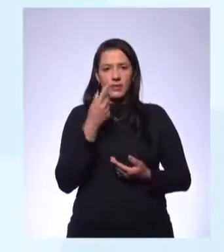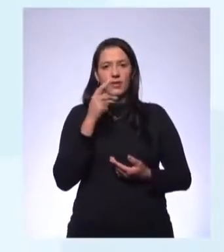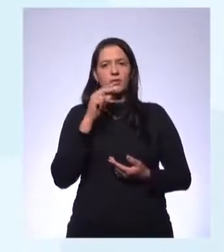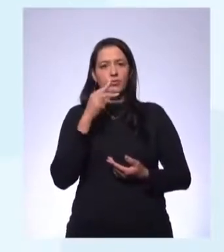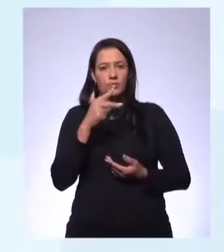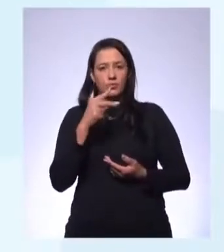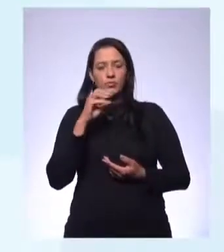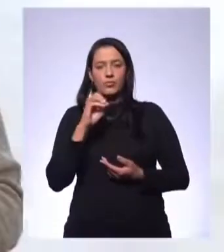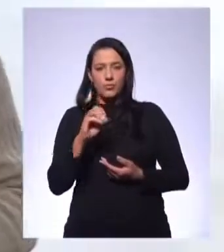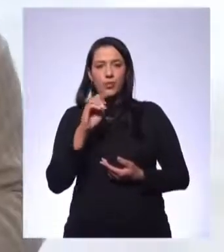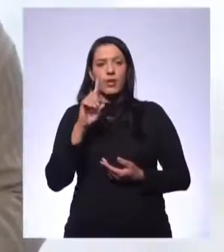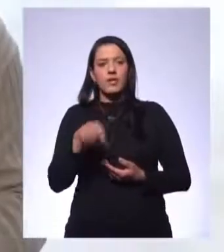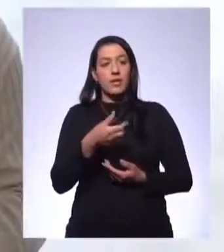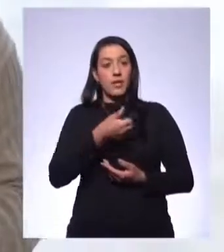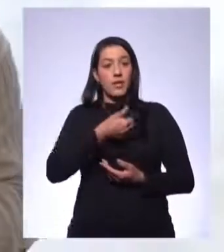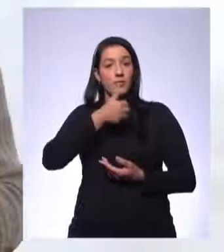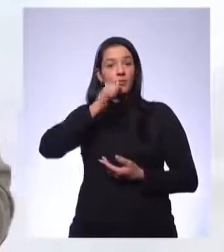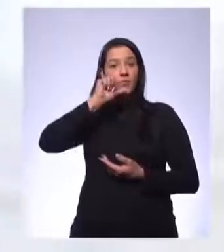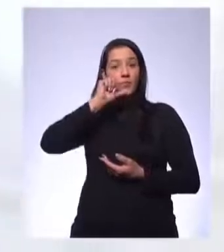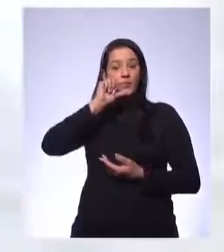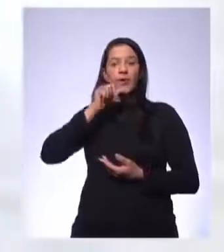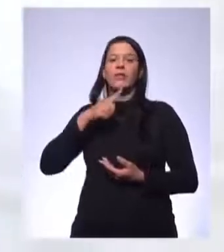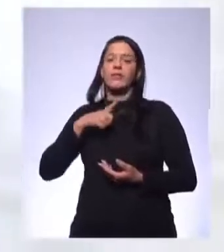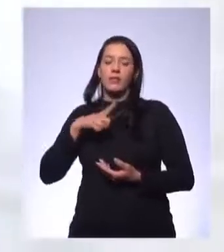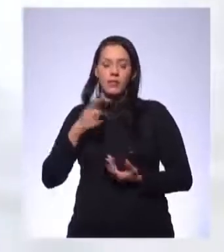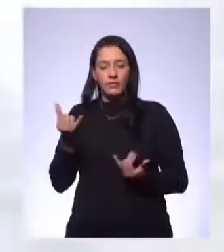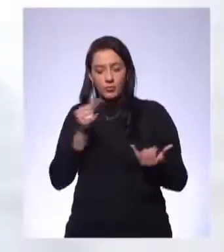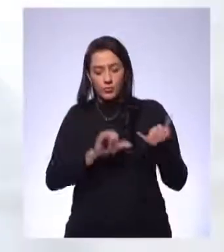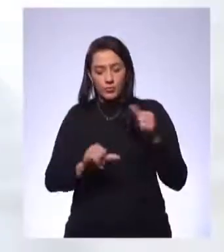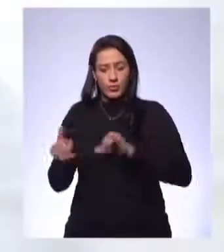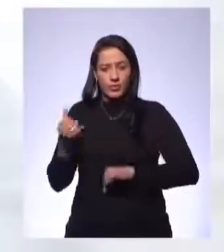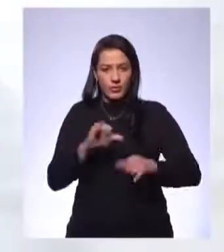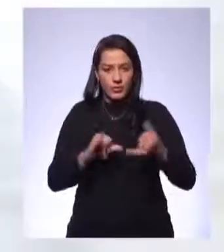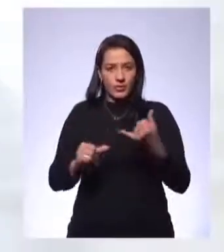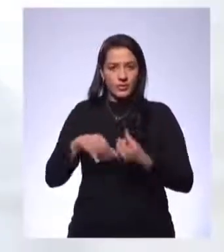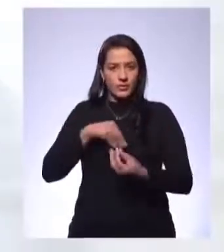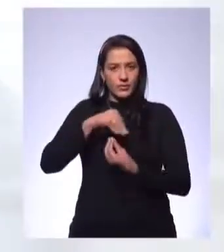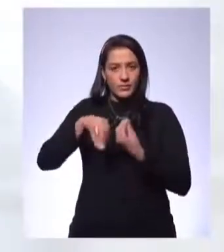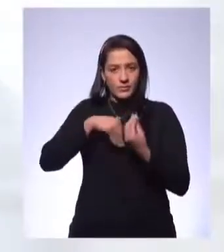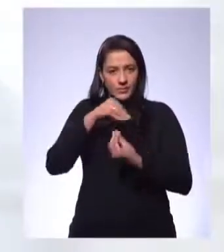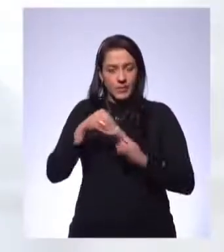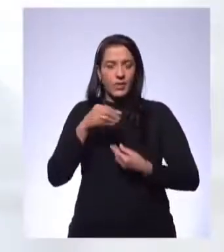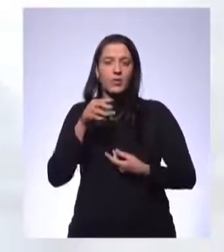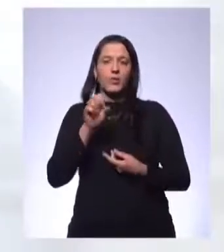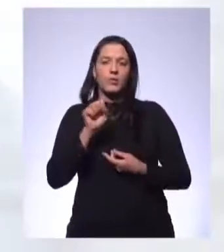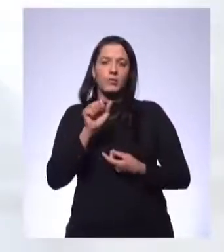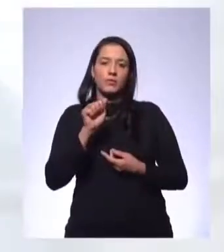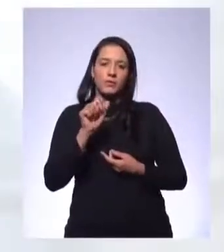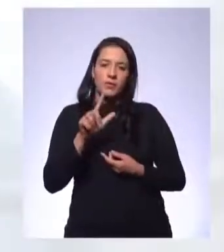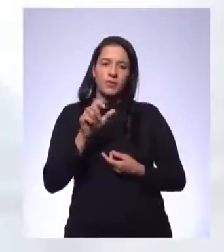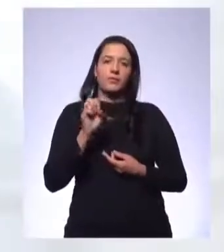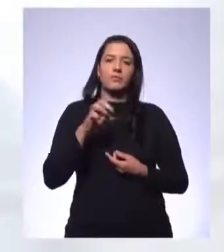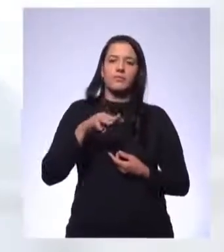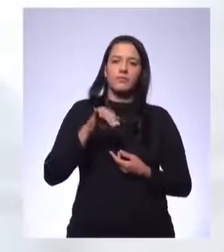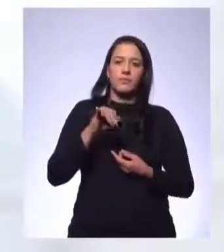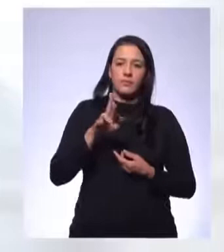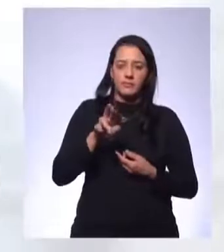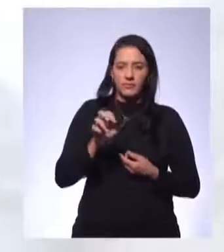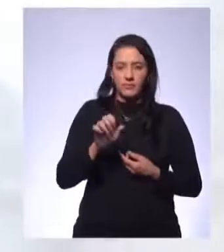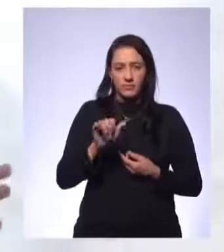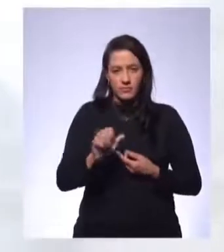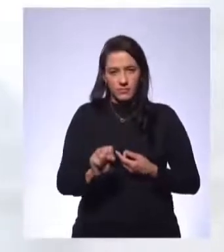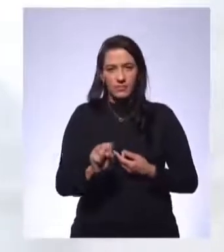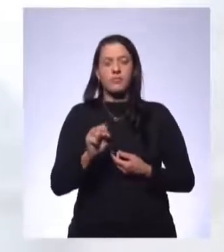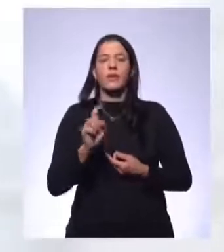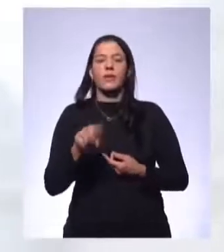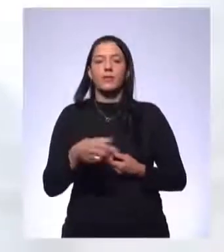gente bebe essa água enriquecida com os sais minerais, né? Então, a gente bebe a água, depende